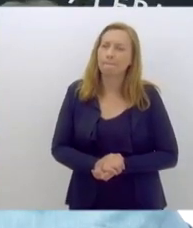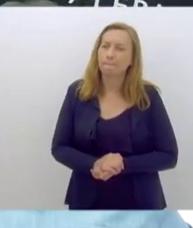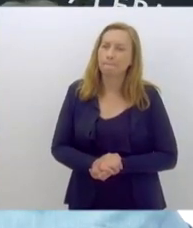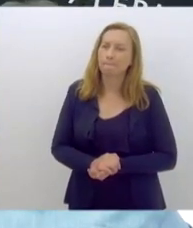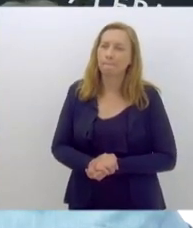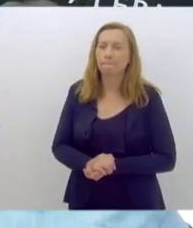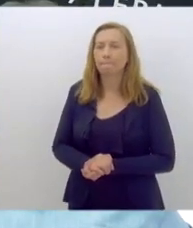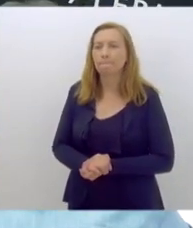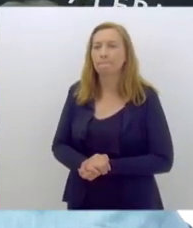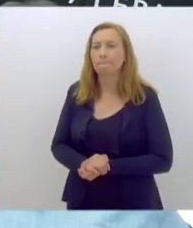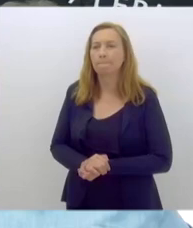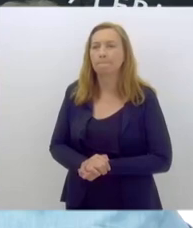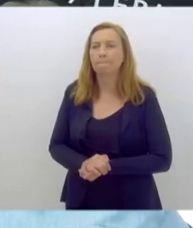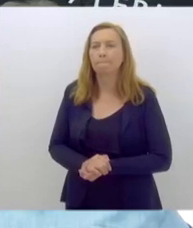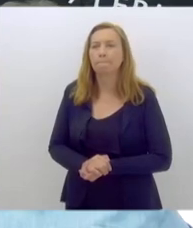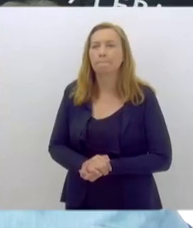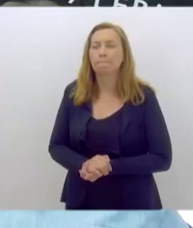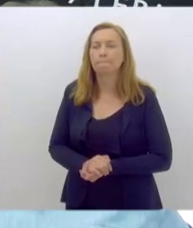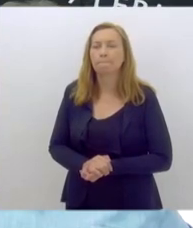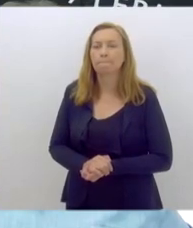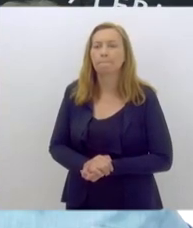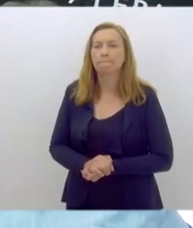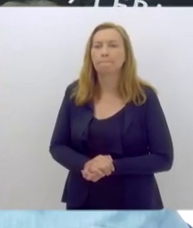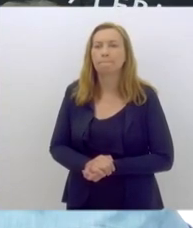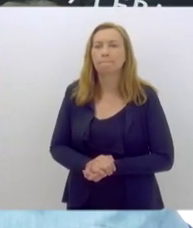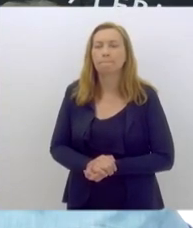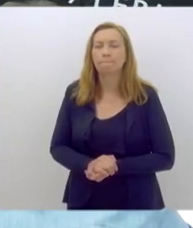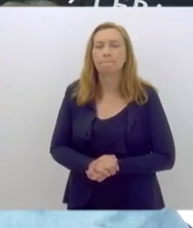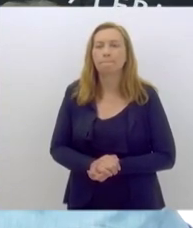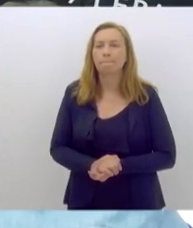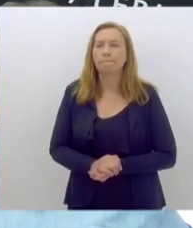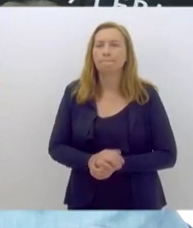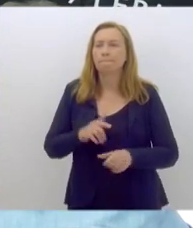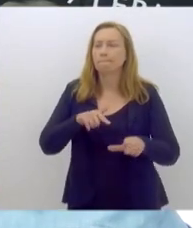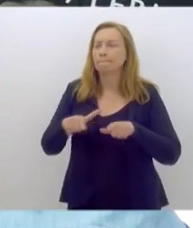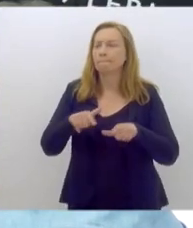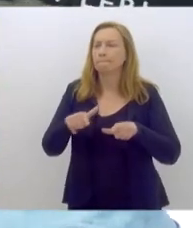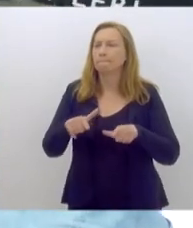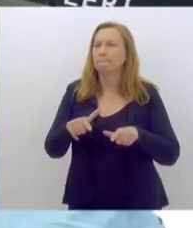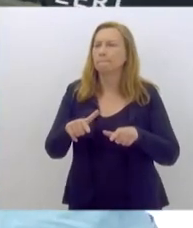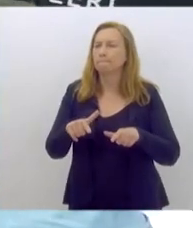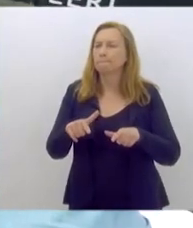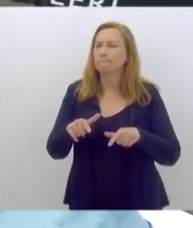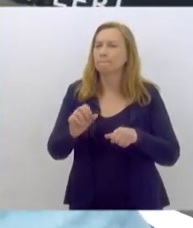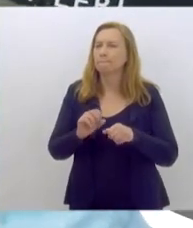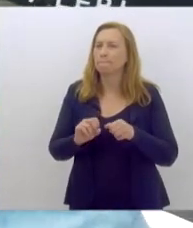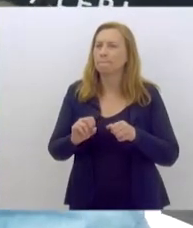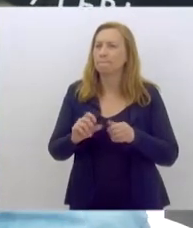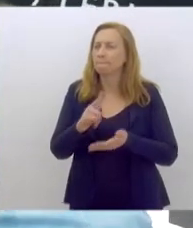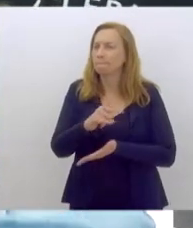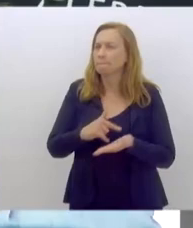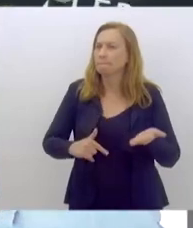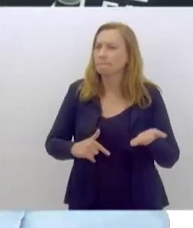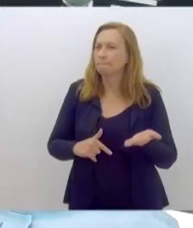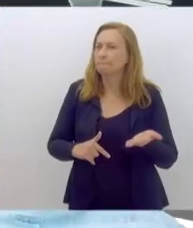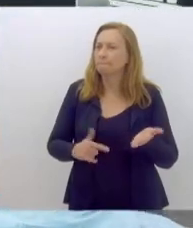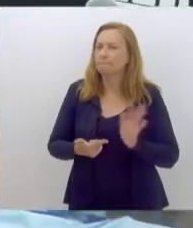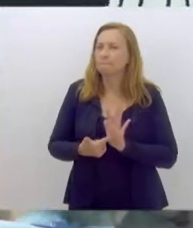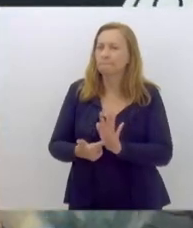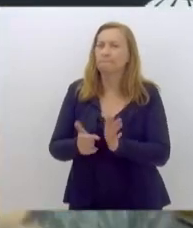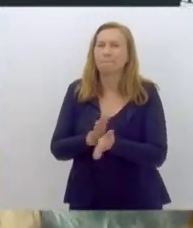ter vocações que não estão explícitas em documentos que que são que tem conteúdo